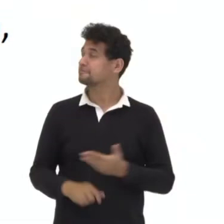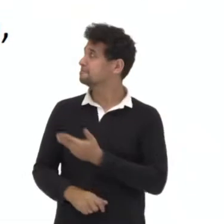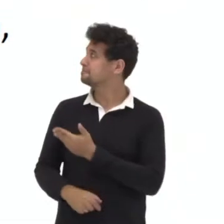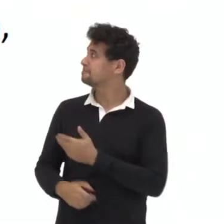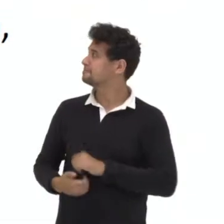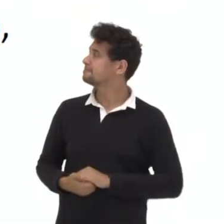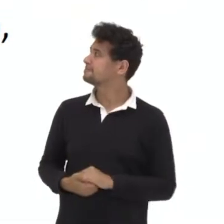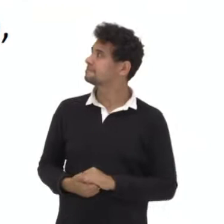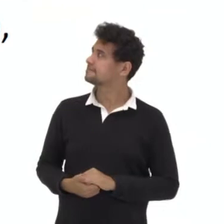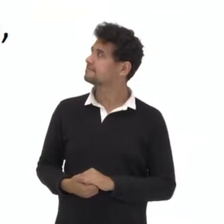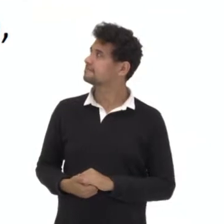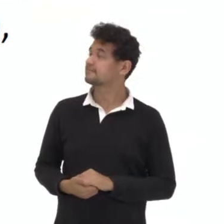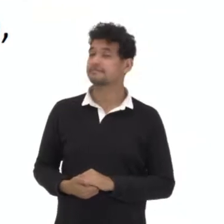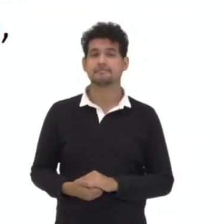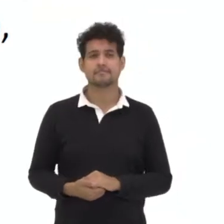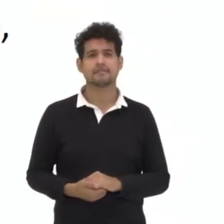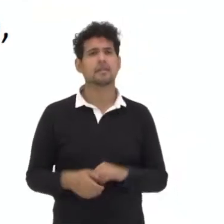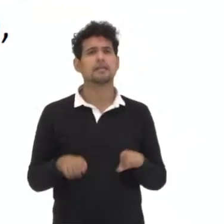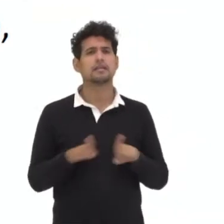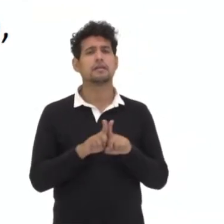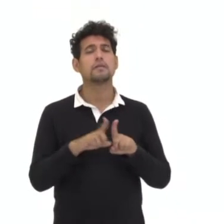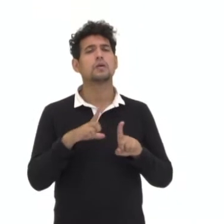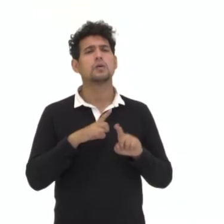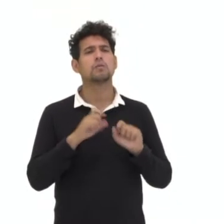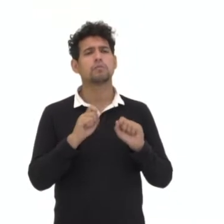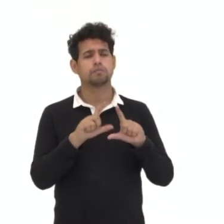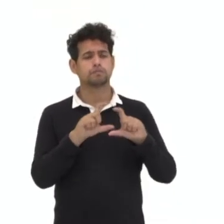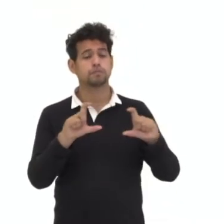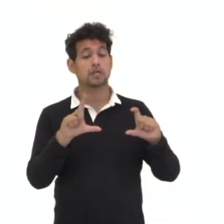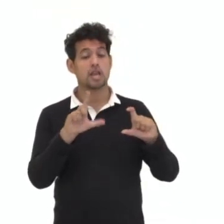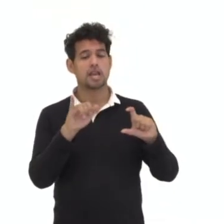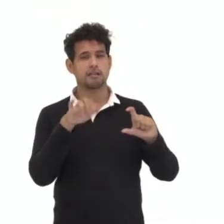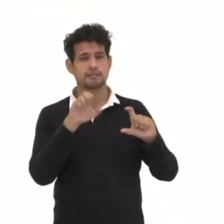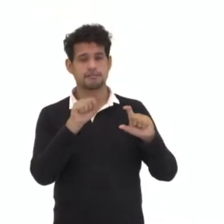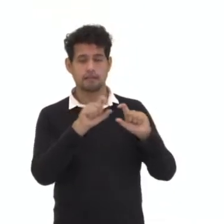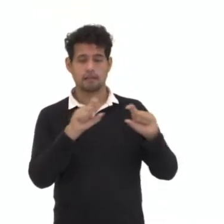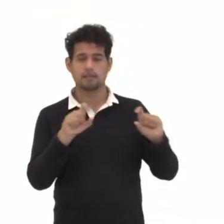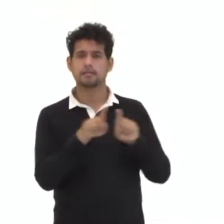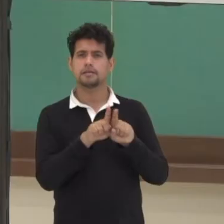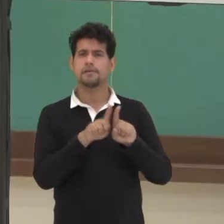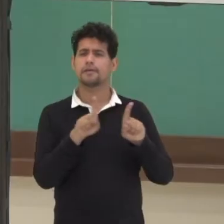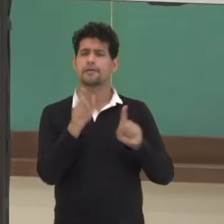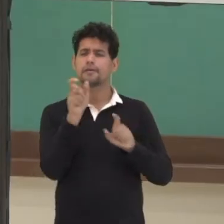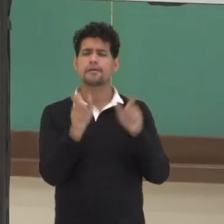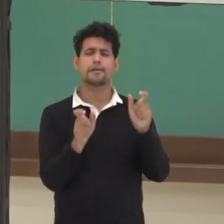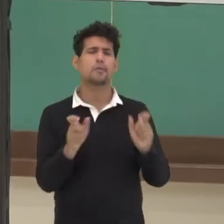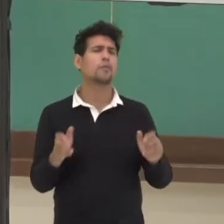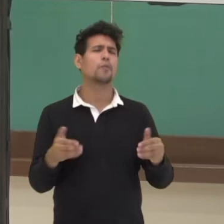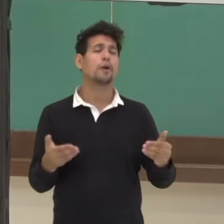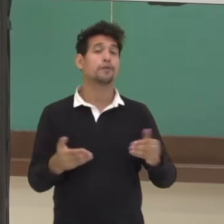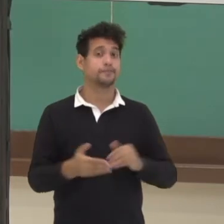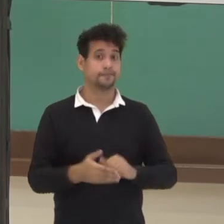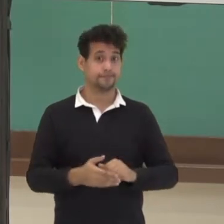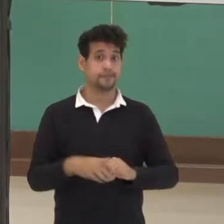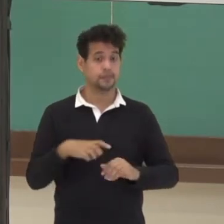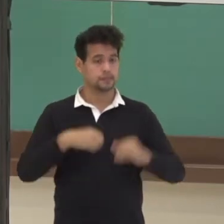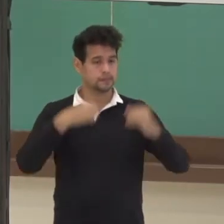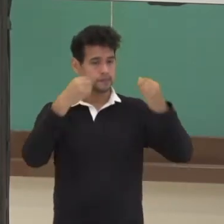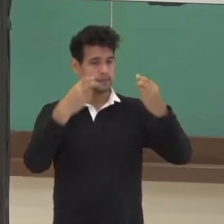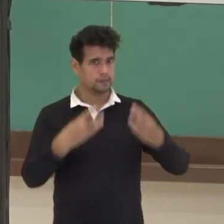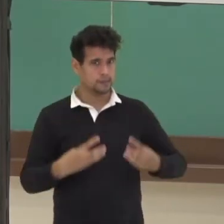contobrasileiro.com. A Partida, de Osman Lins. Características do conto. Então, o conto é uma narrativa